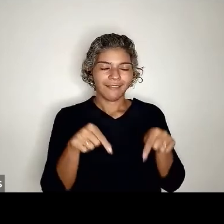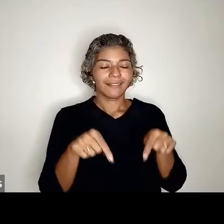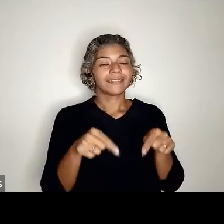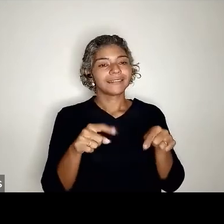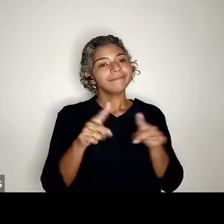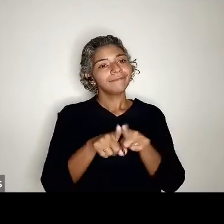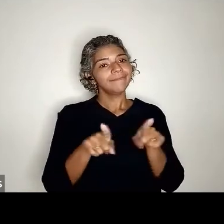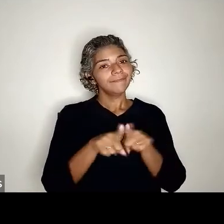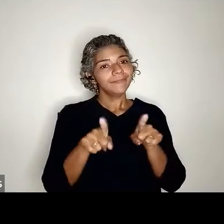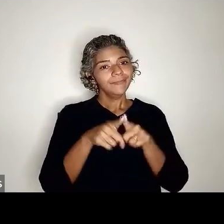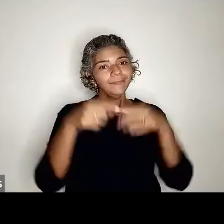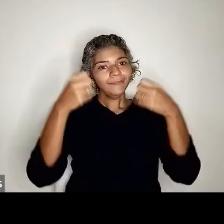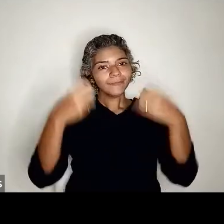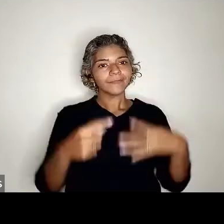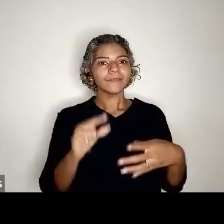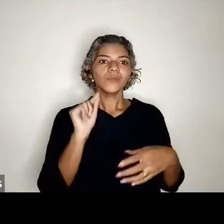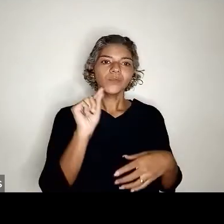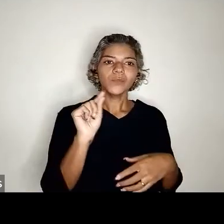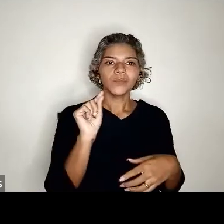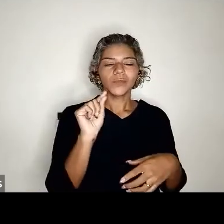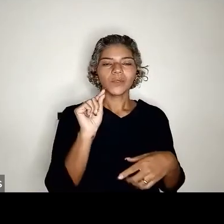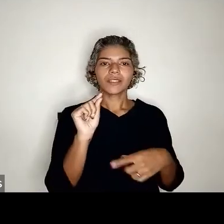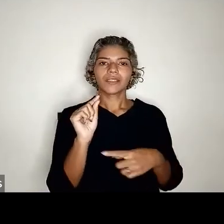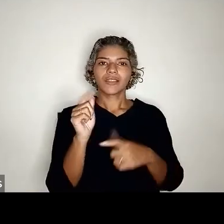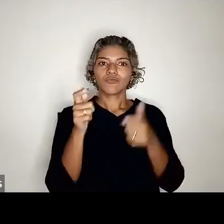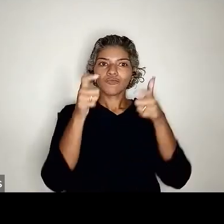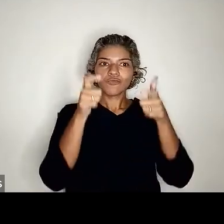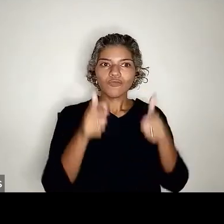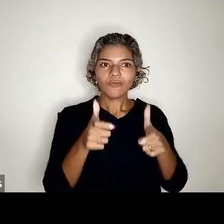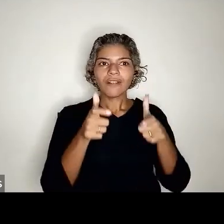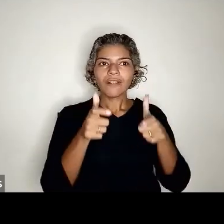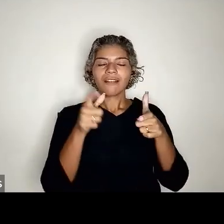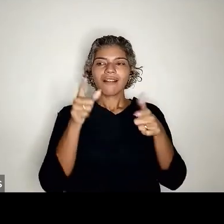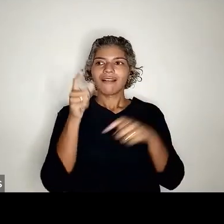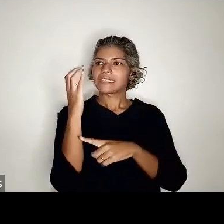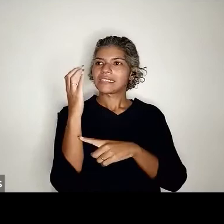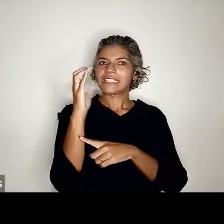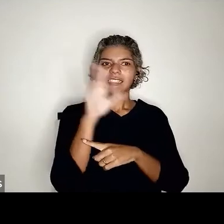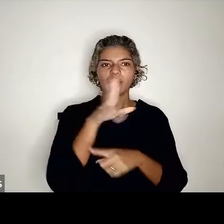não colonizada, né, de outro lugar, destacar,